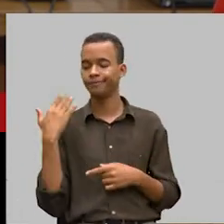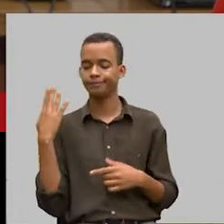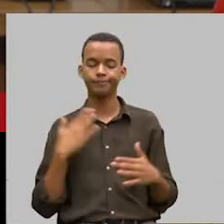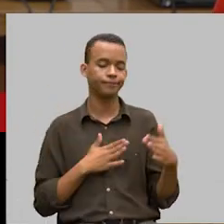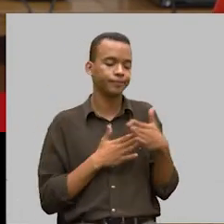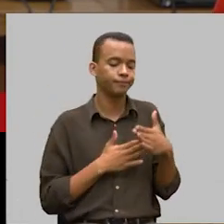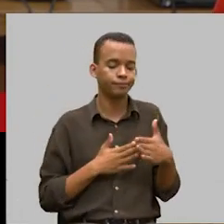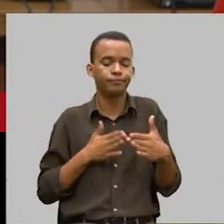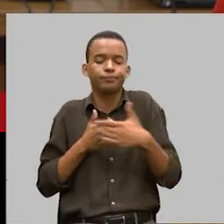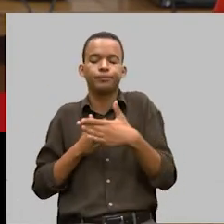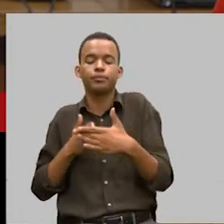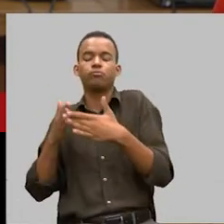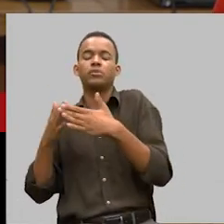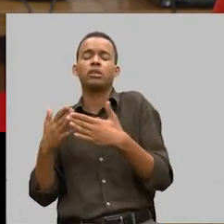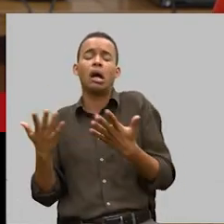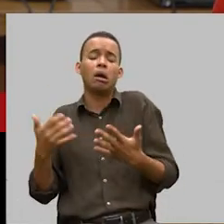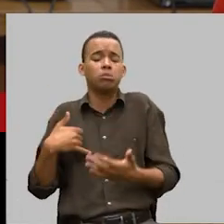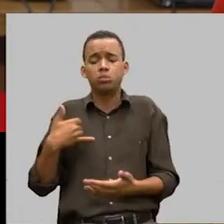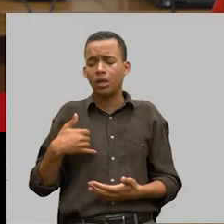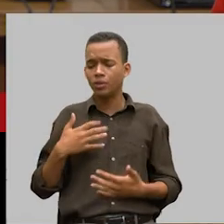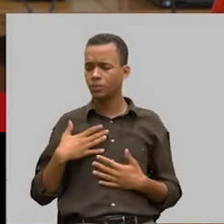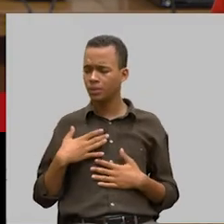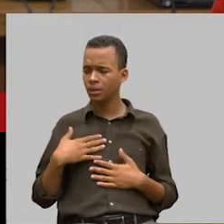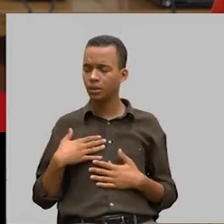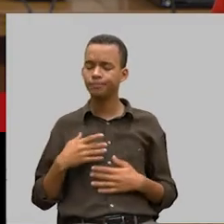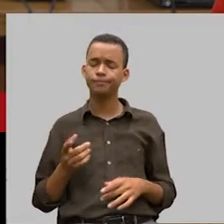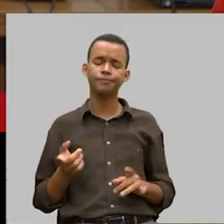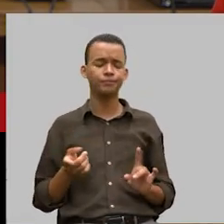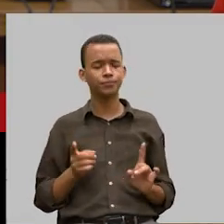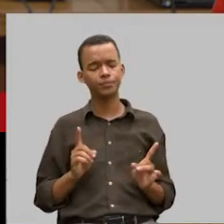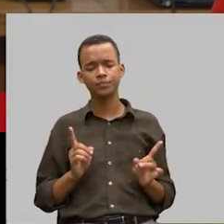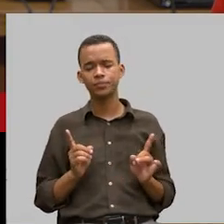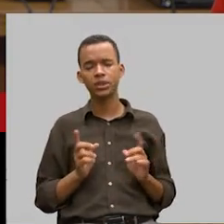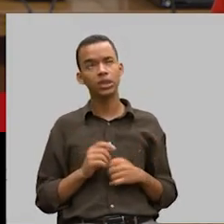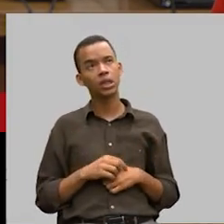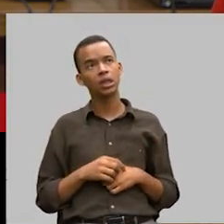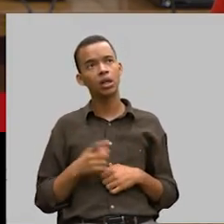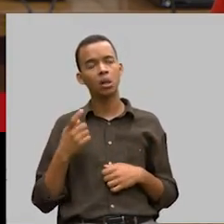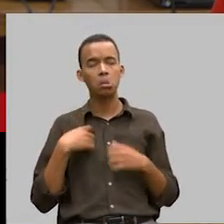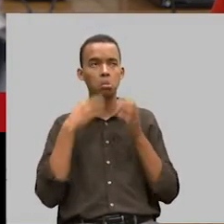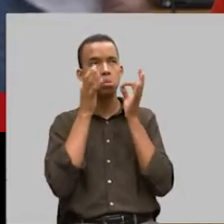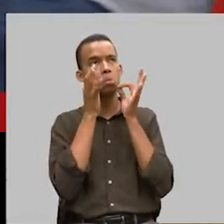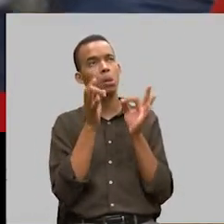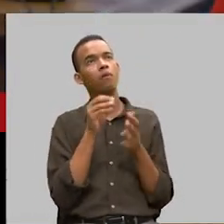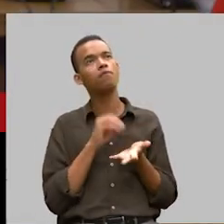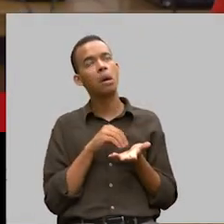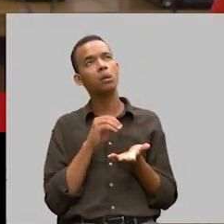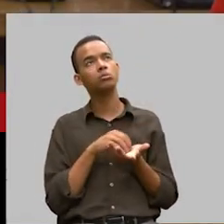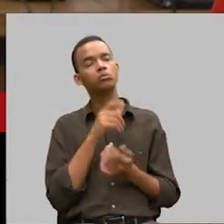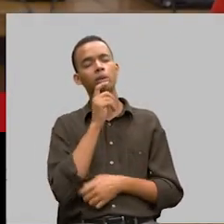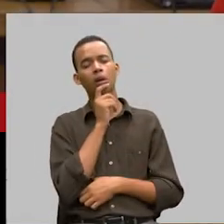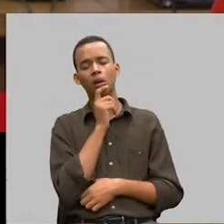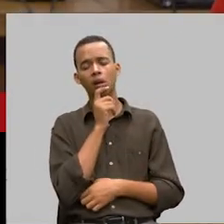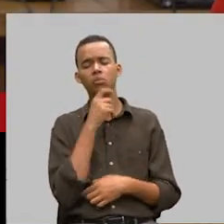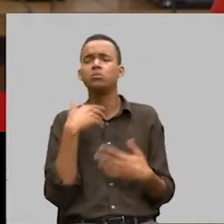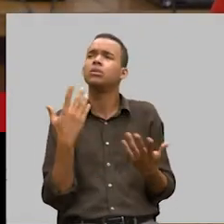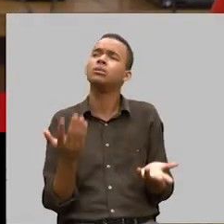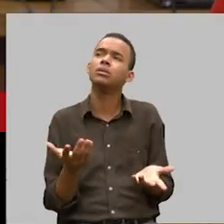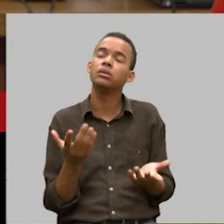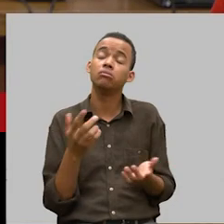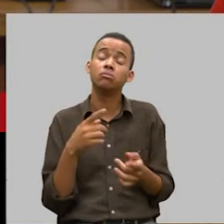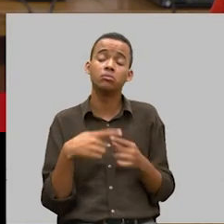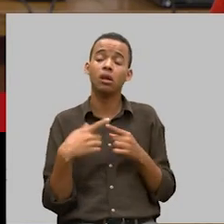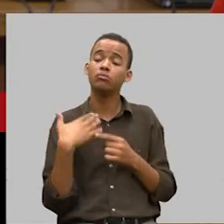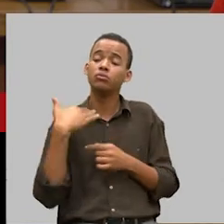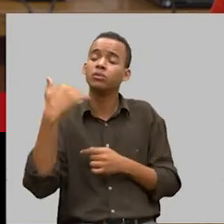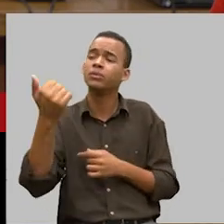minha idade não acho que não foi falta de atenção quando fui chamada